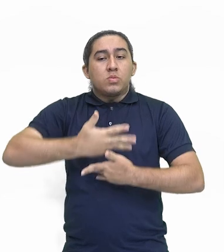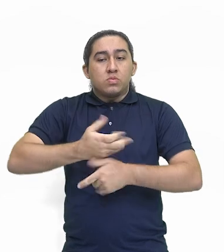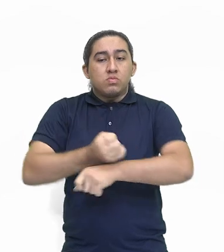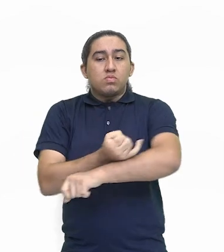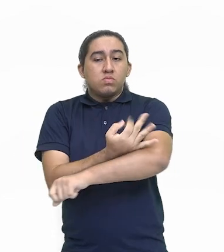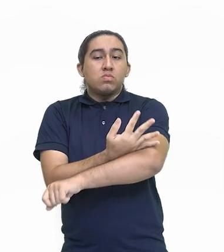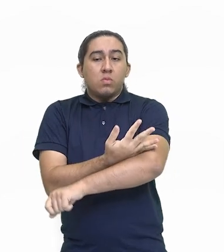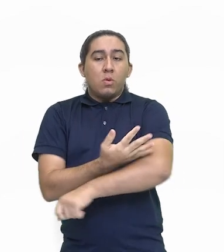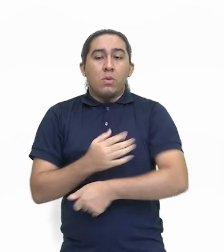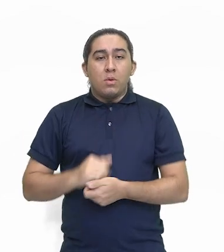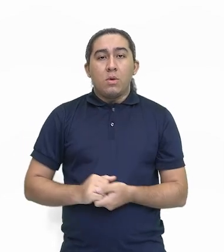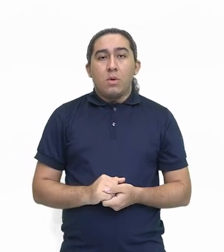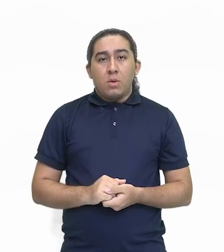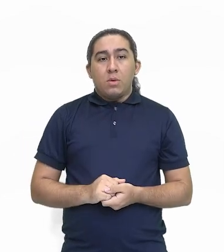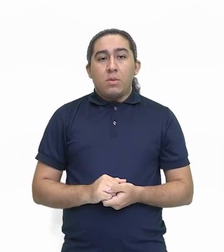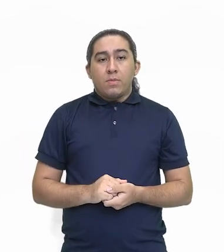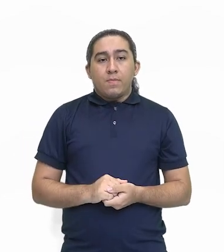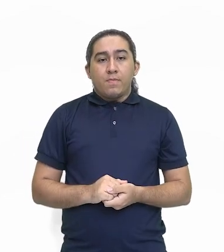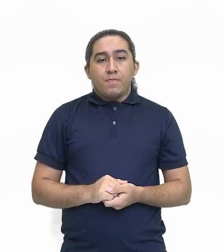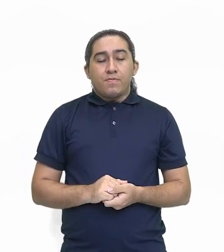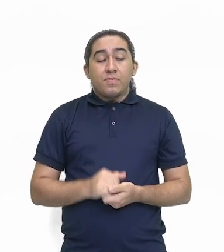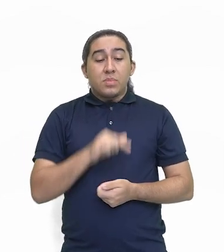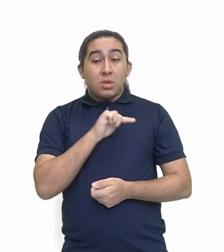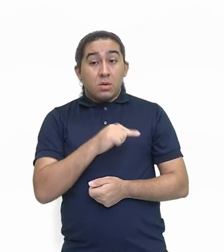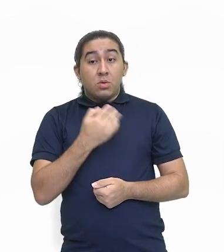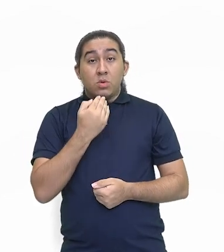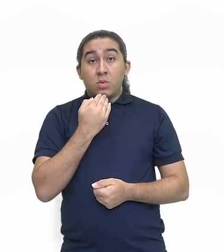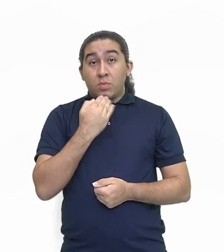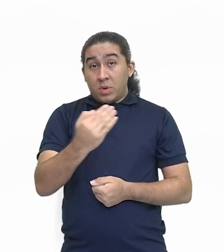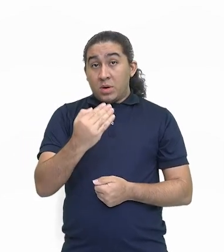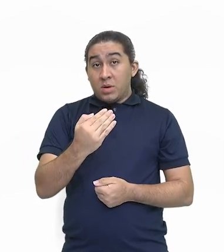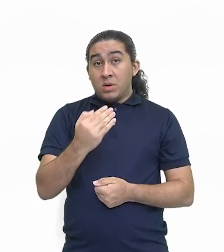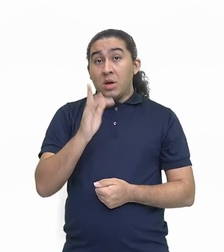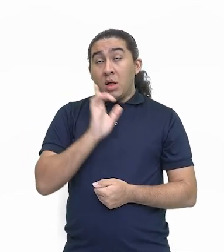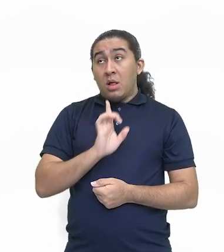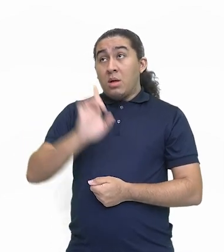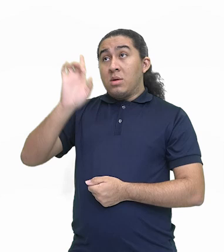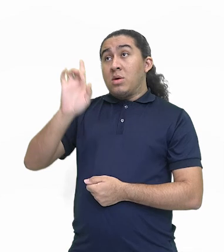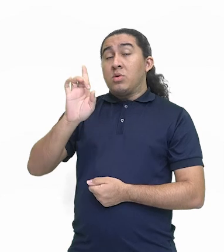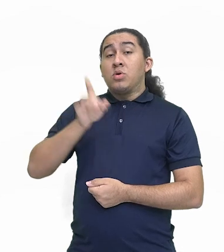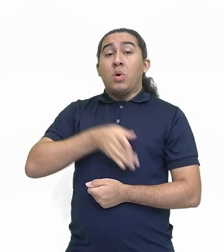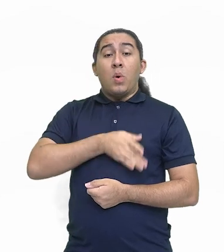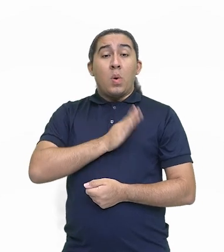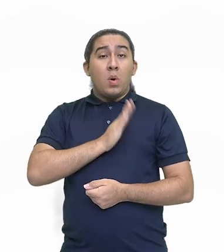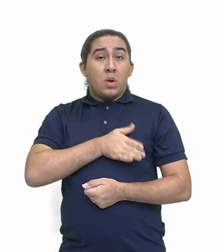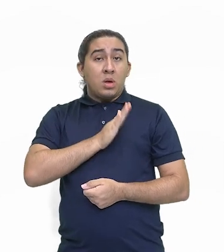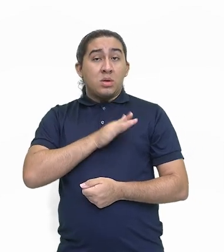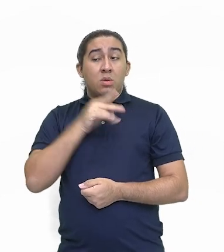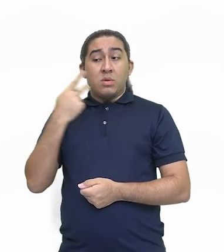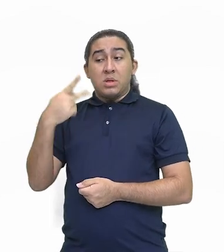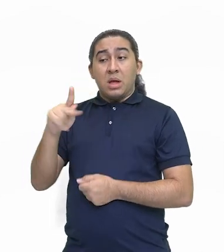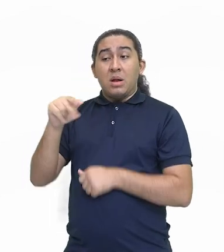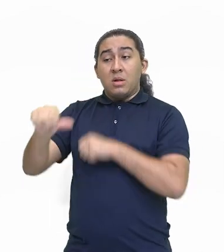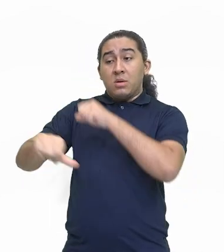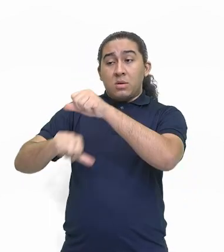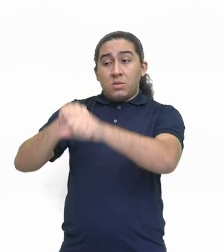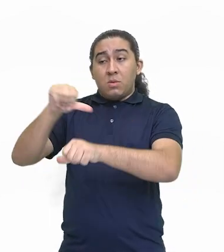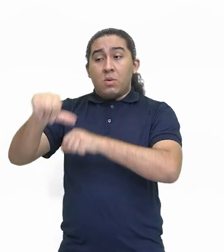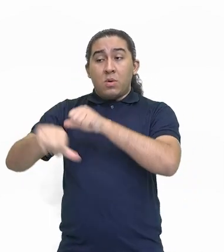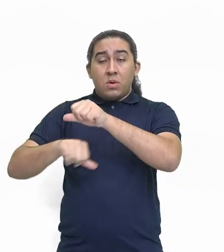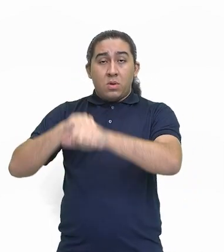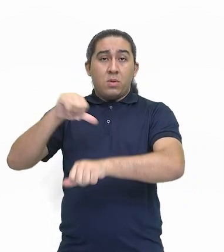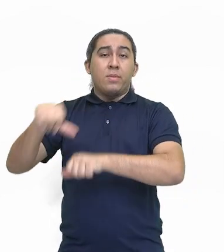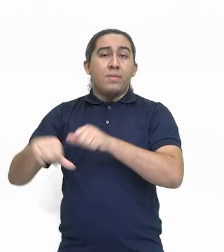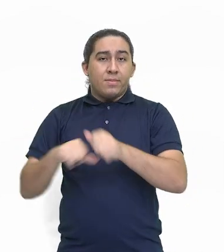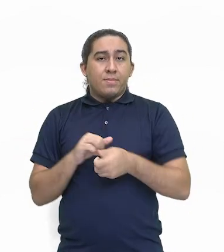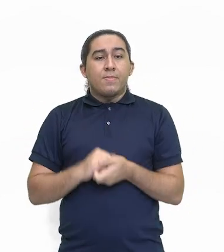seus sentimentos. Ele pede a Deus que mude o coração da amada,